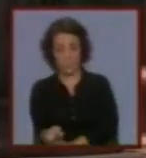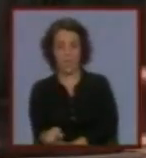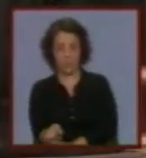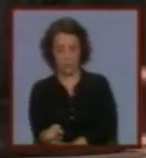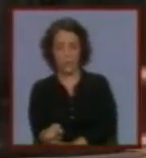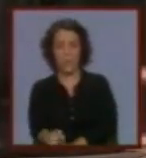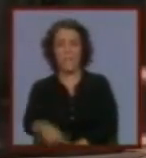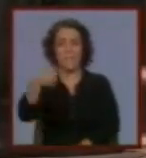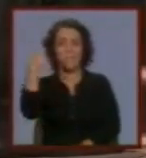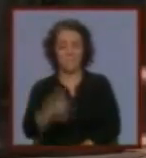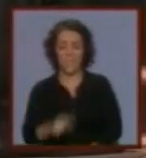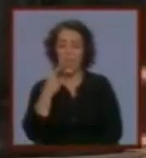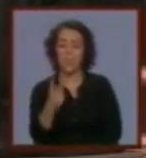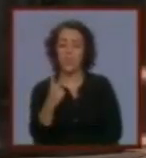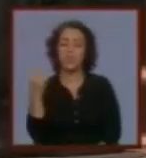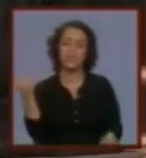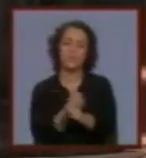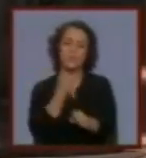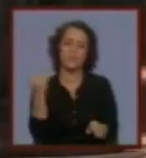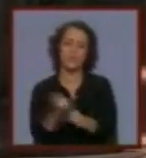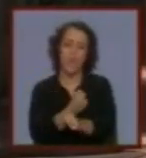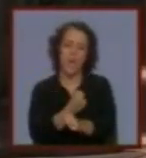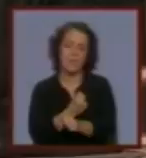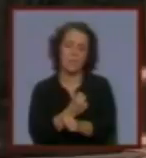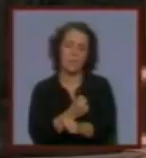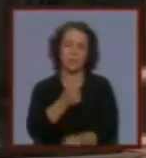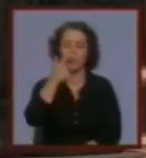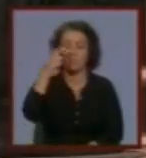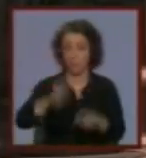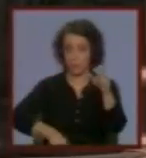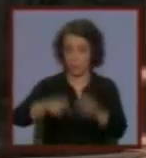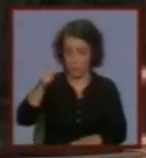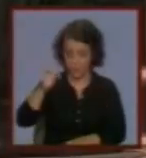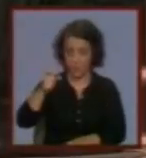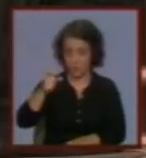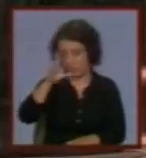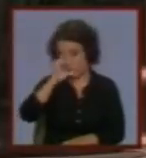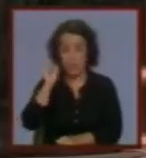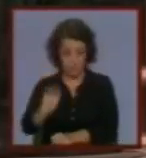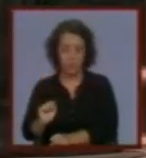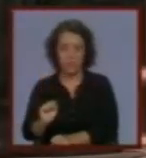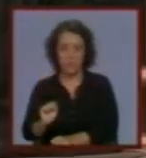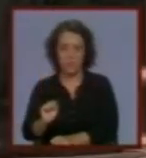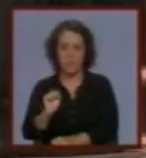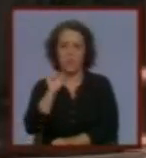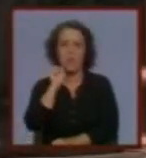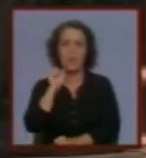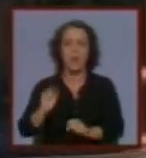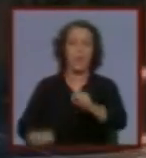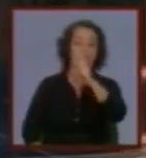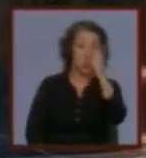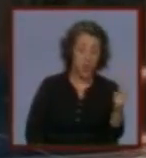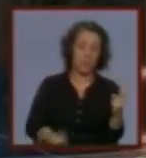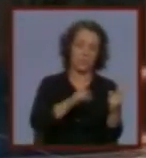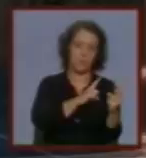havia dois funcionários públicos para três funcionários na economia privada